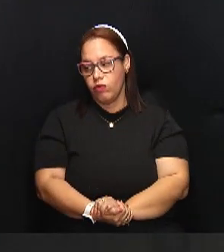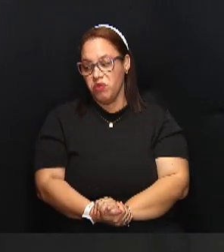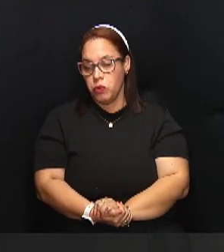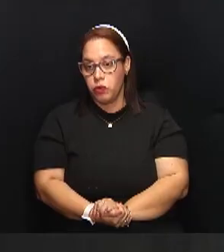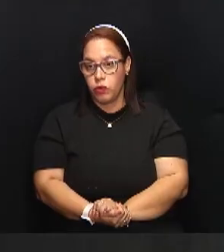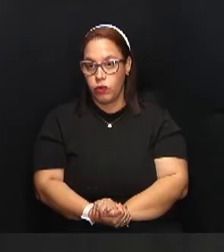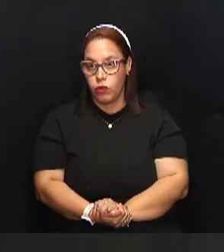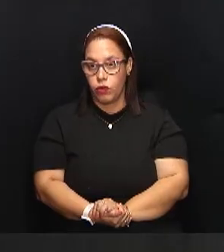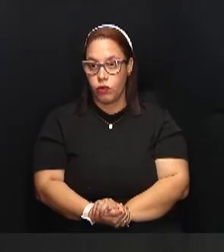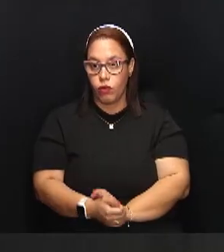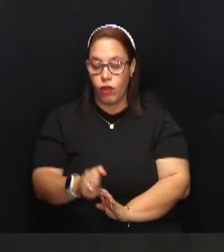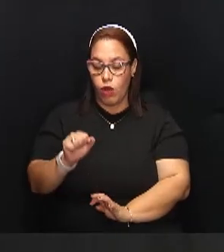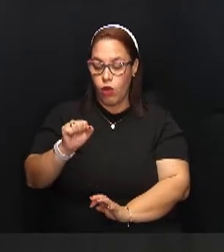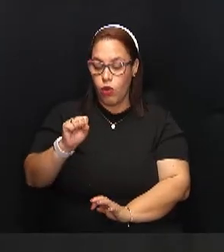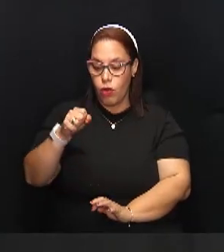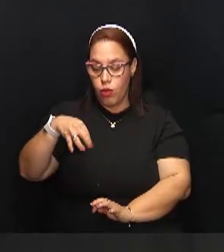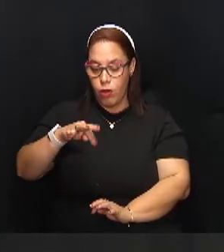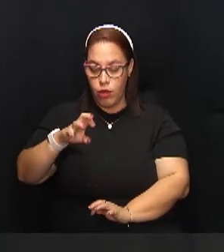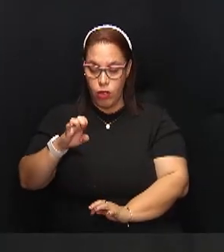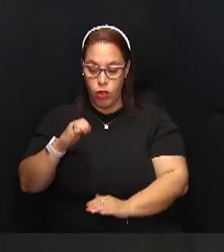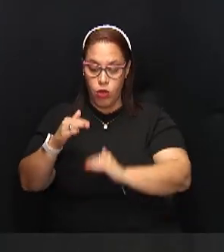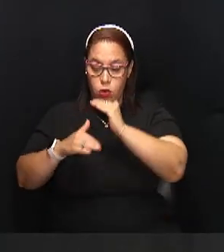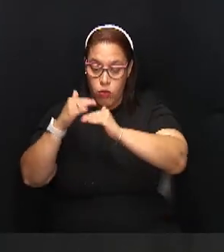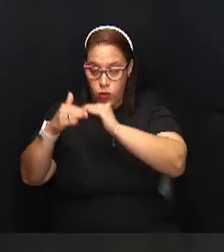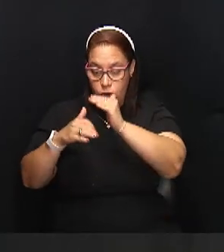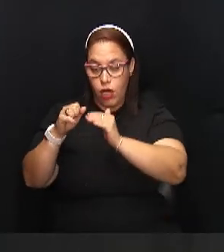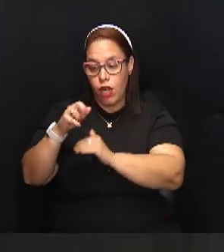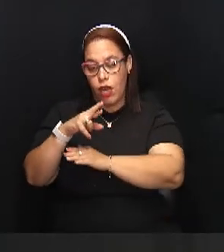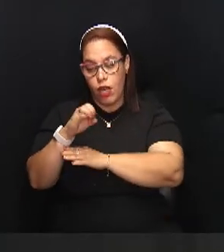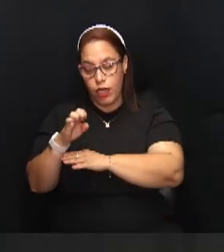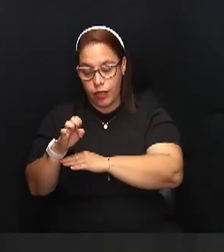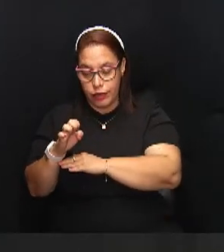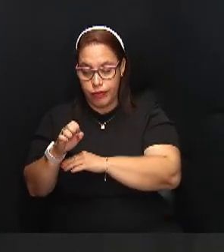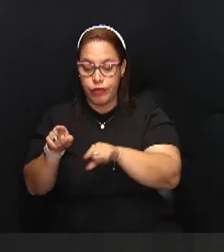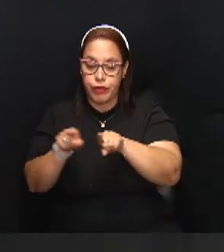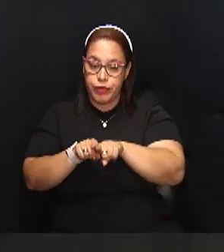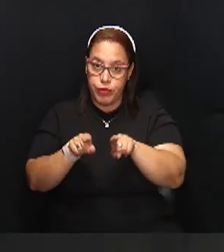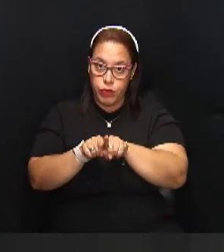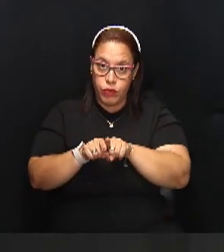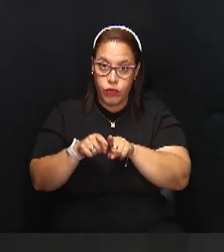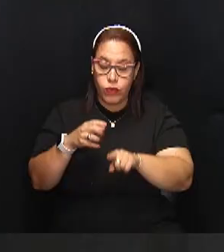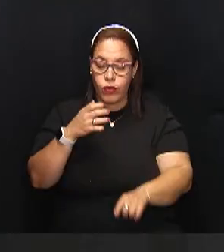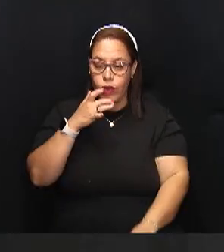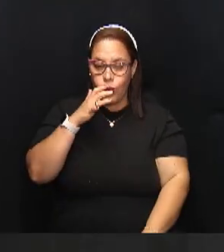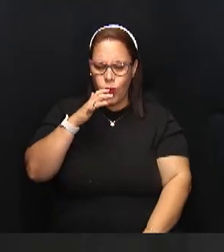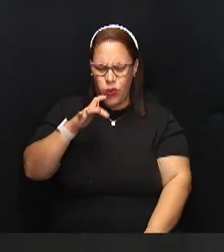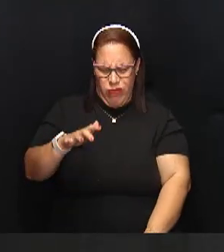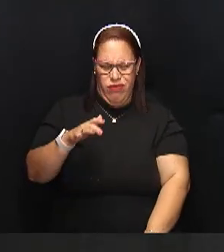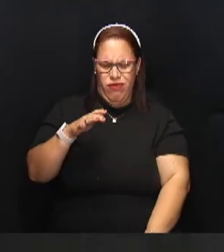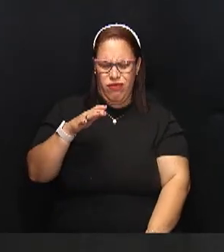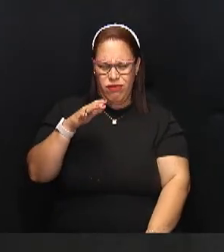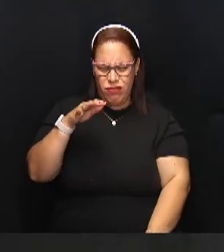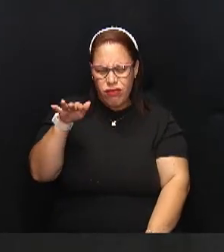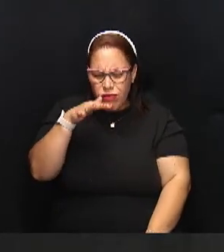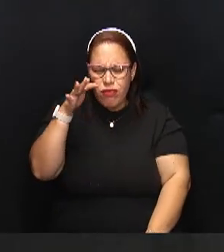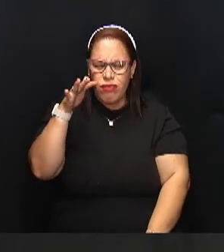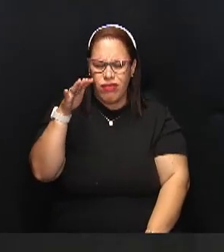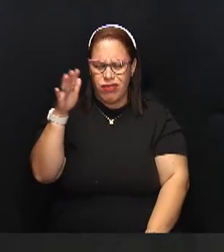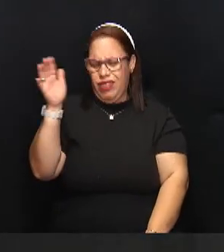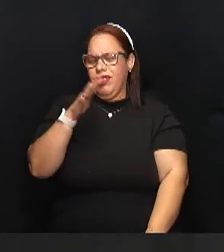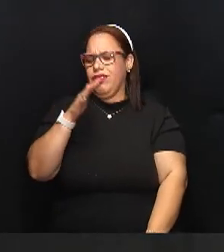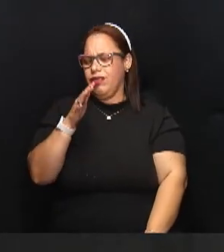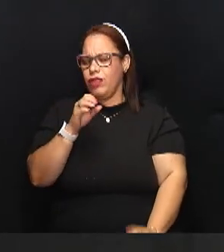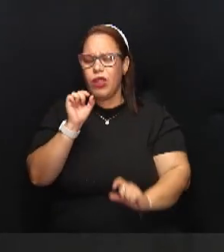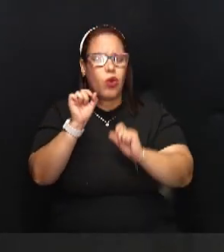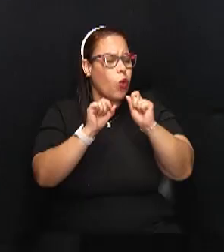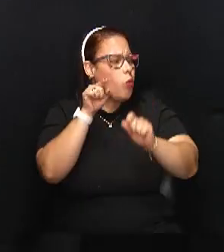Desmineralização do esmalte e instalação no processo de cárie, como também um hálito ruim, né? Enfim, são várias repercussões. E como